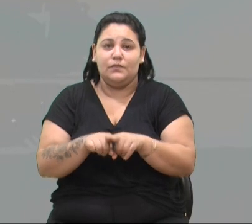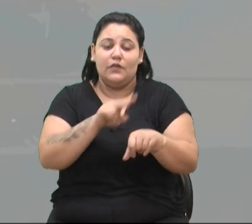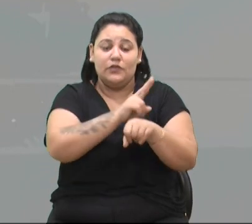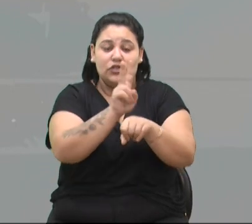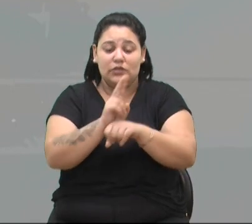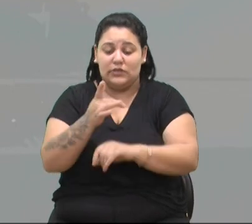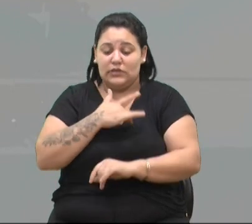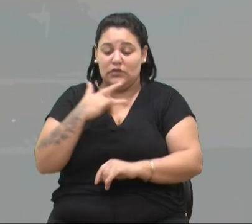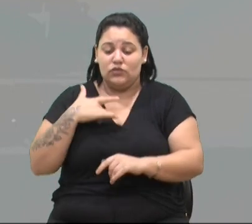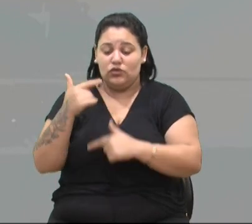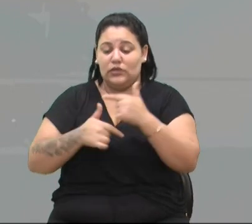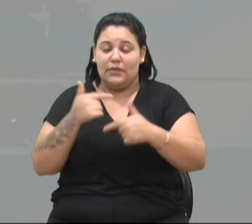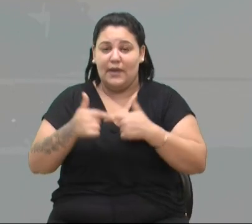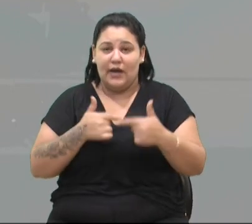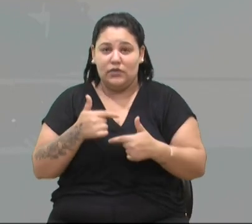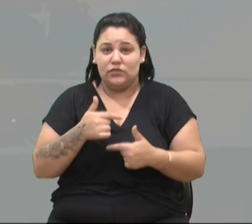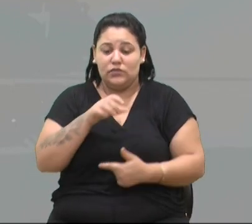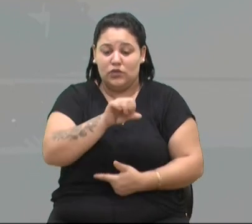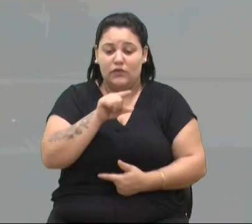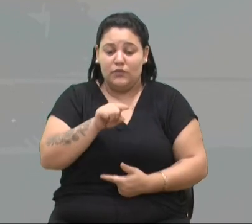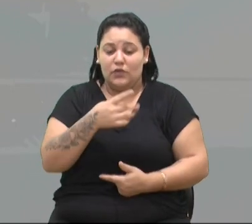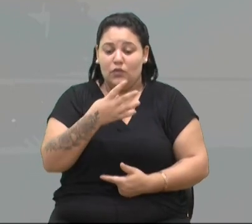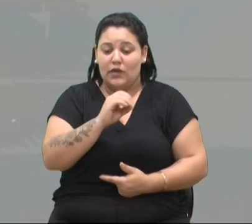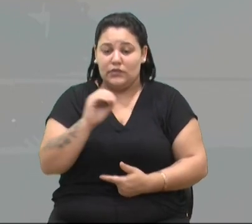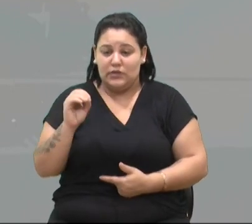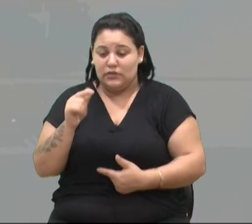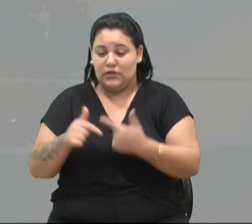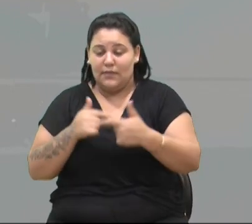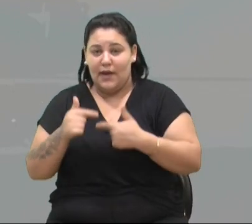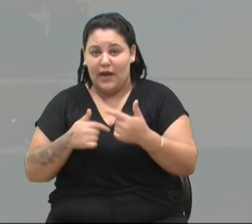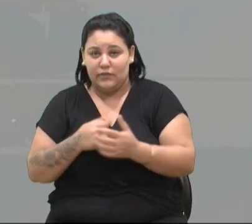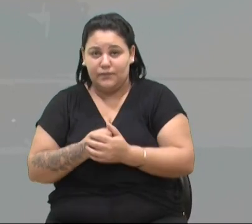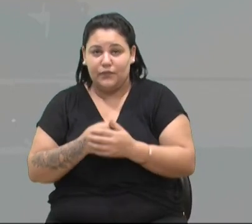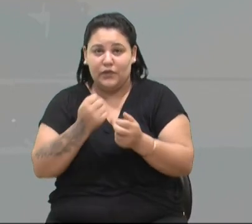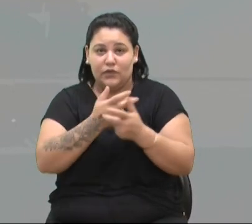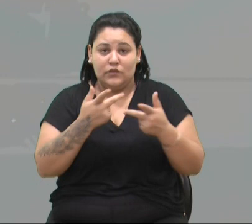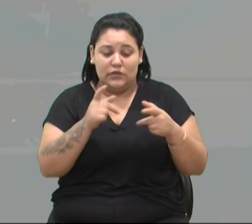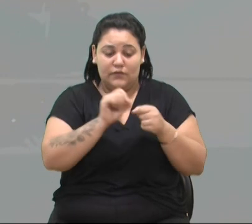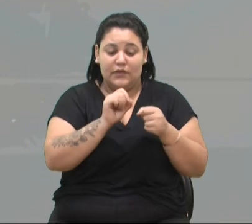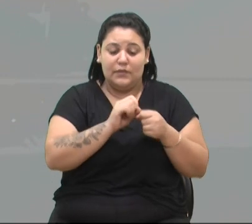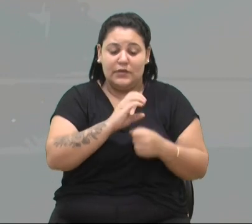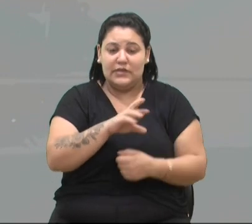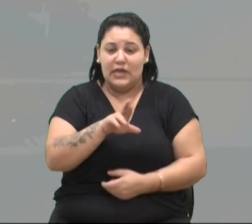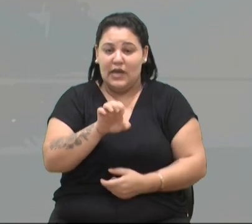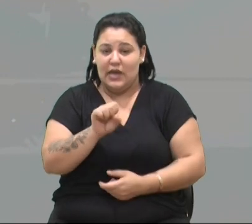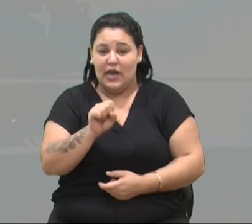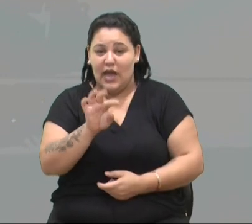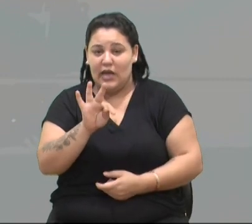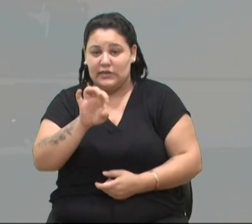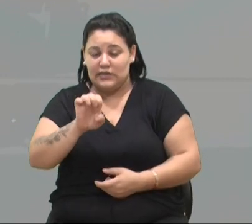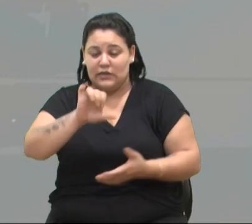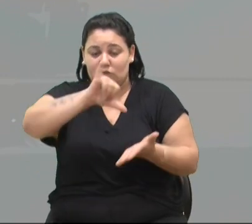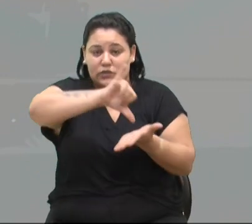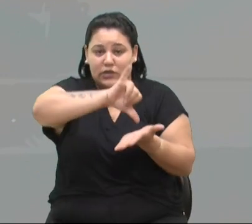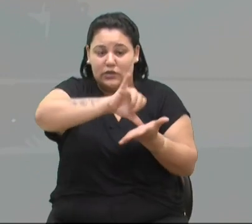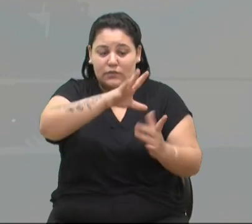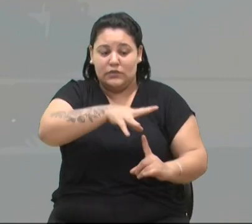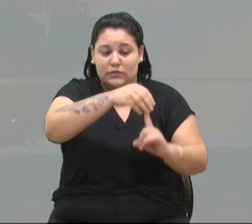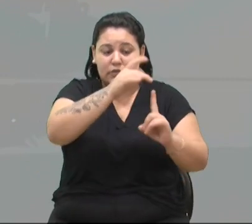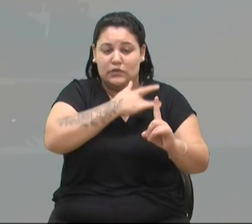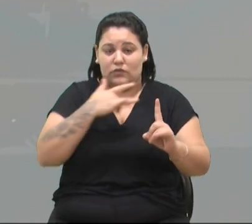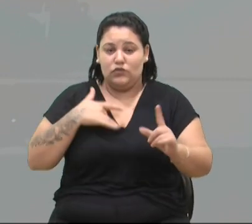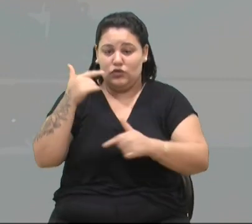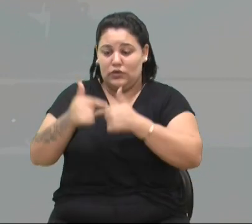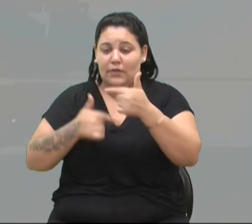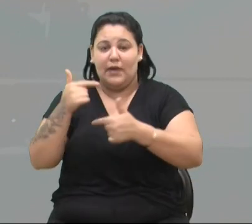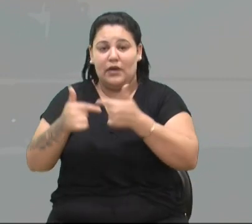do trabalhador, 9.400 ações, e ações realizadas pelo CEREST, que é um Centro de Referência Estadual em Saúde do Trabalhador,